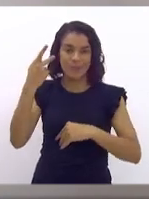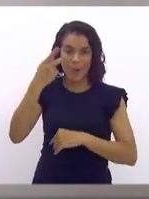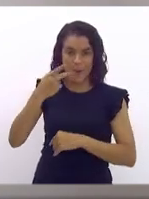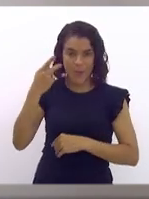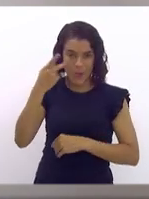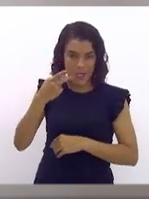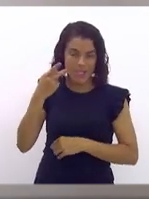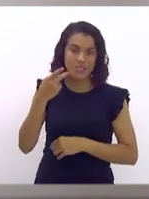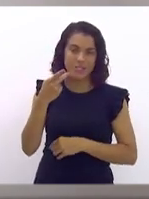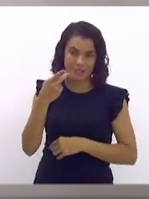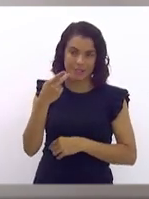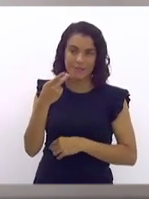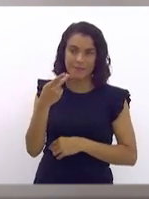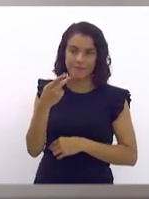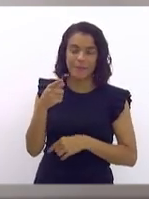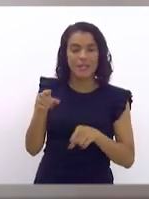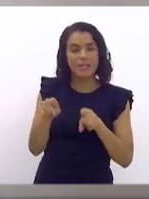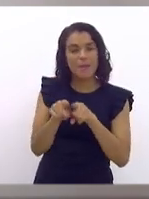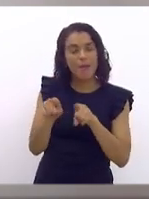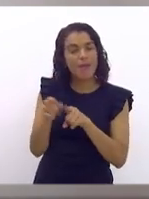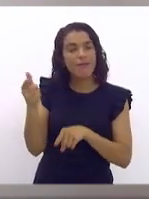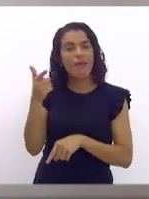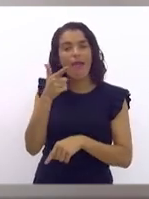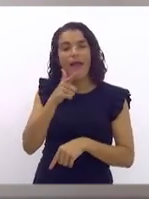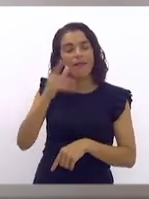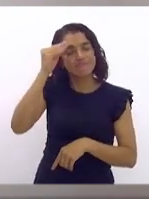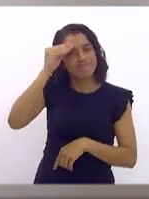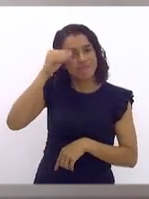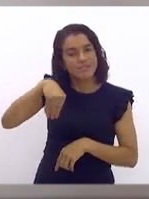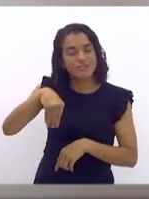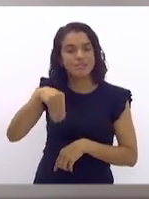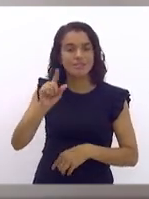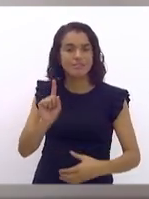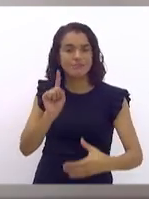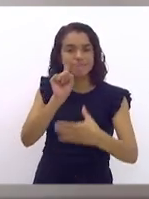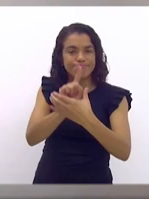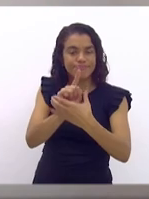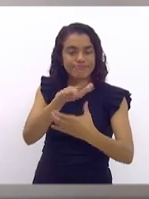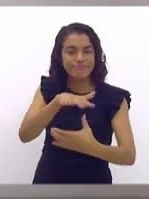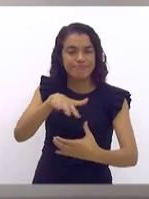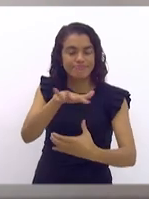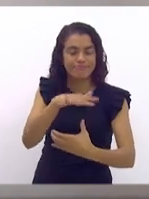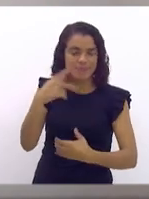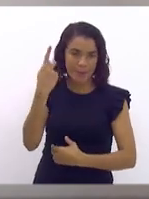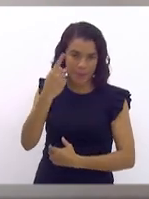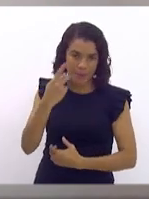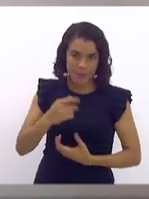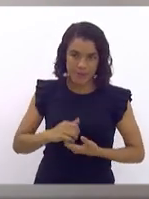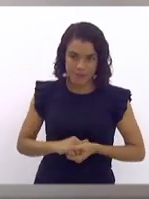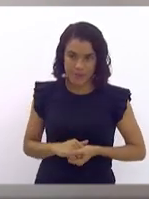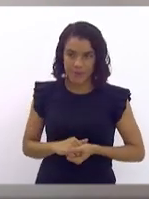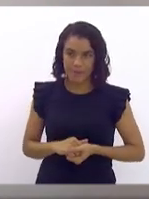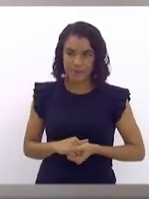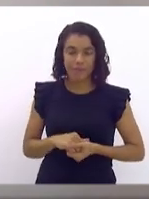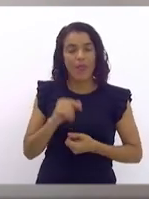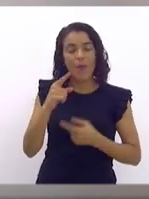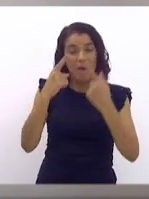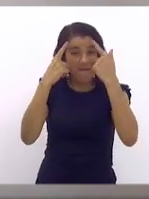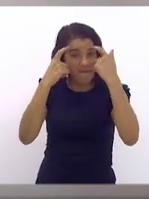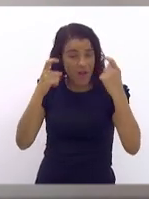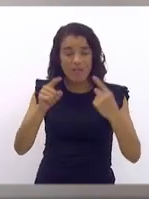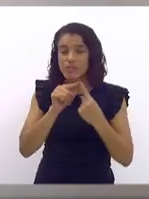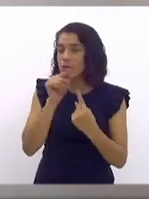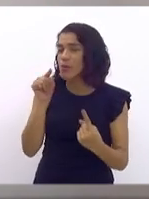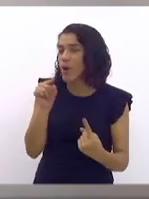seja silenciada, com que ela não ocupe os espaços que ela deveria, né, e poderia ocupar na política. É uma violência que